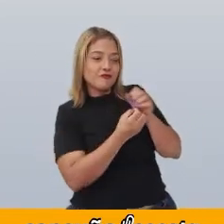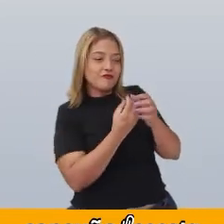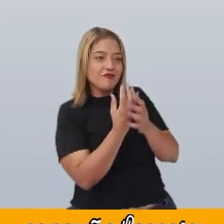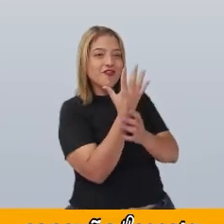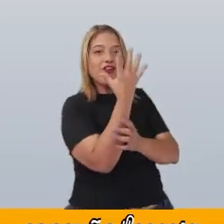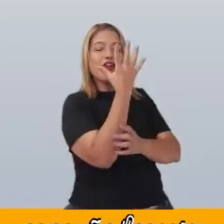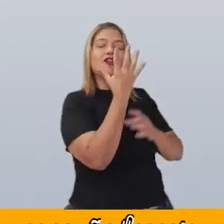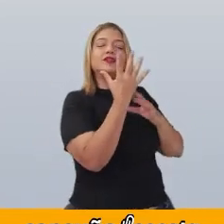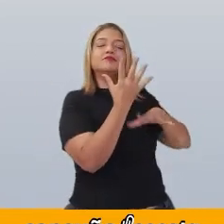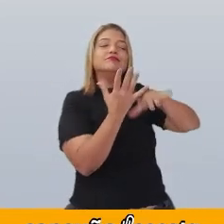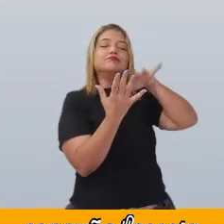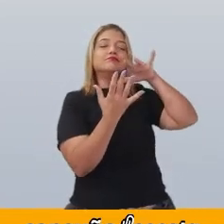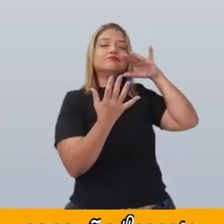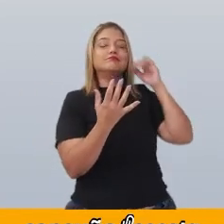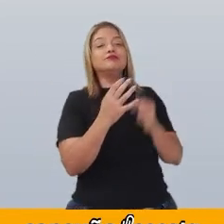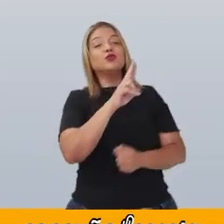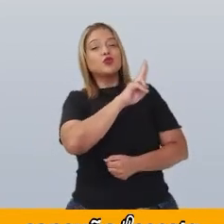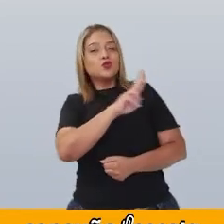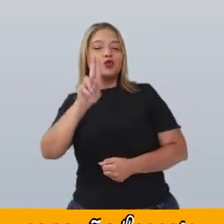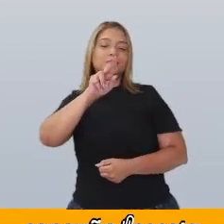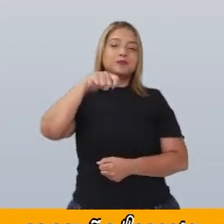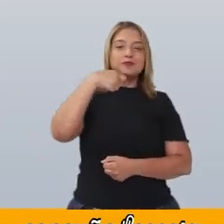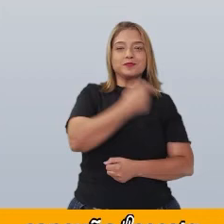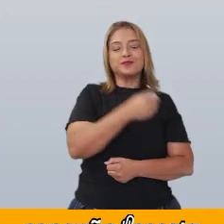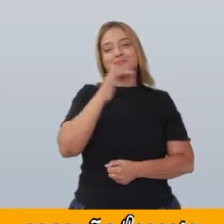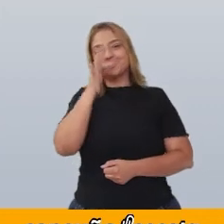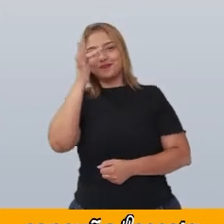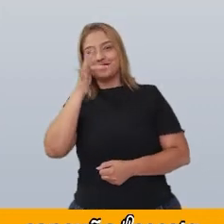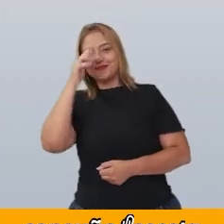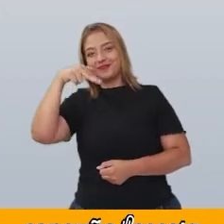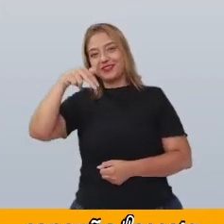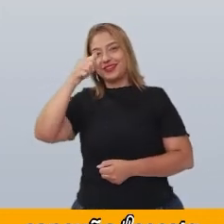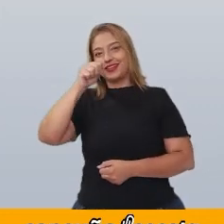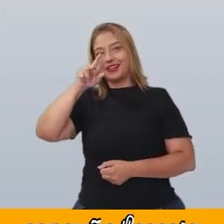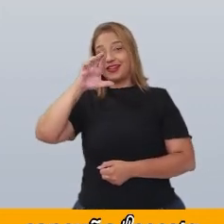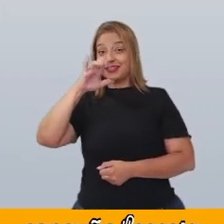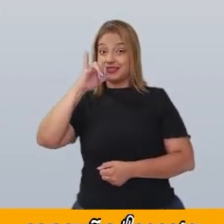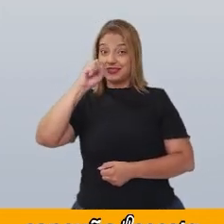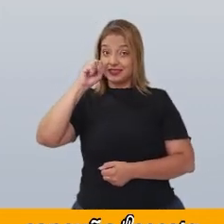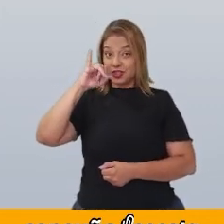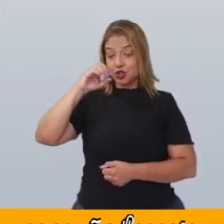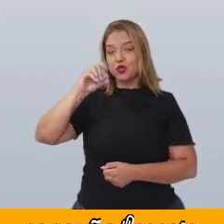pelo nome de Narciso, a flor da noite.